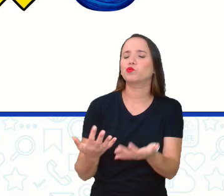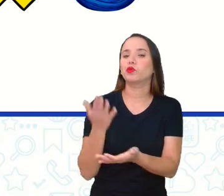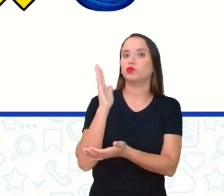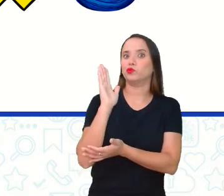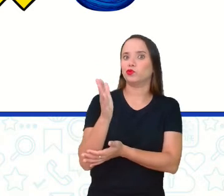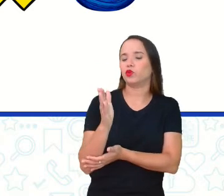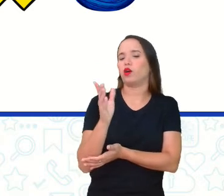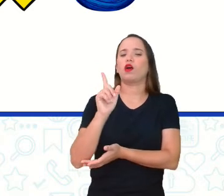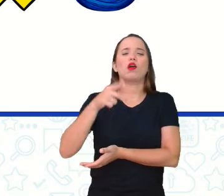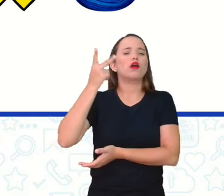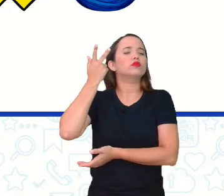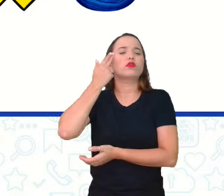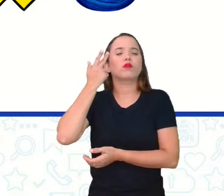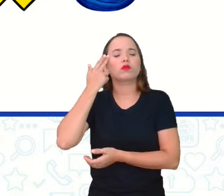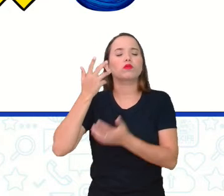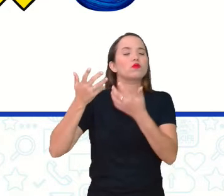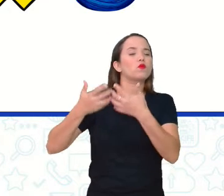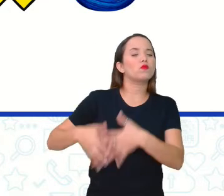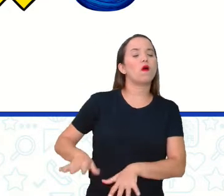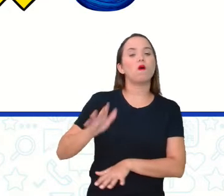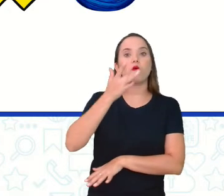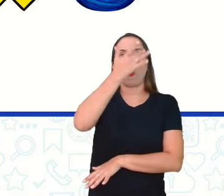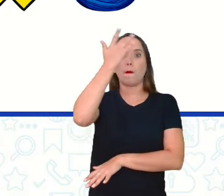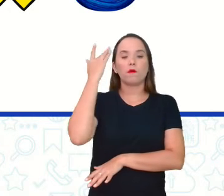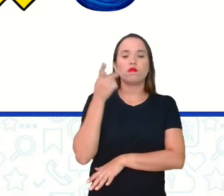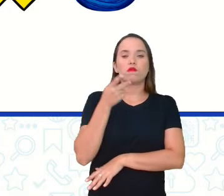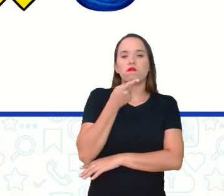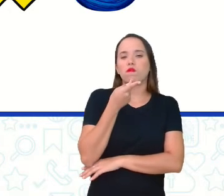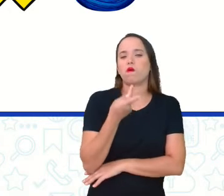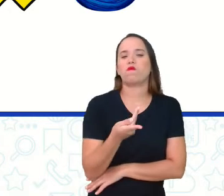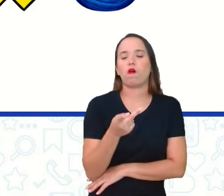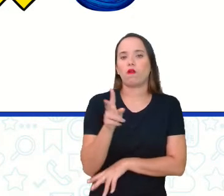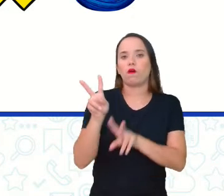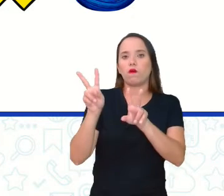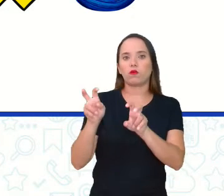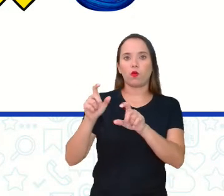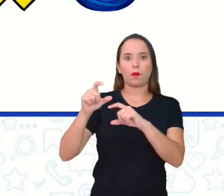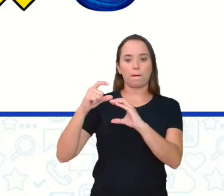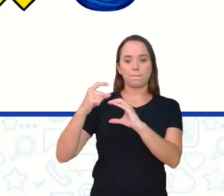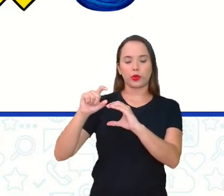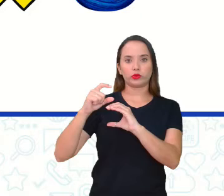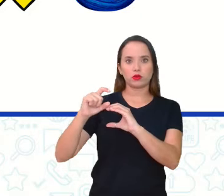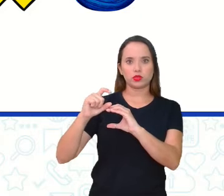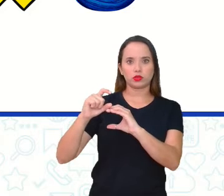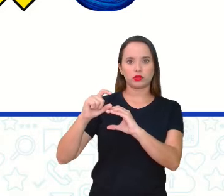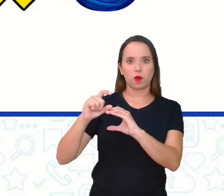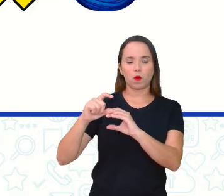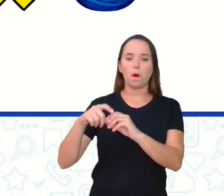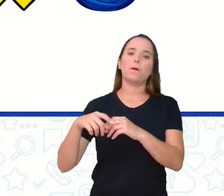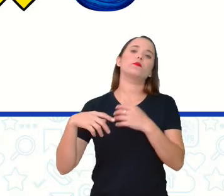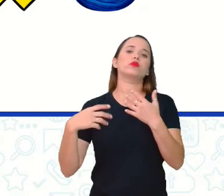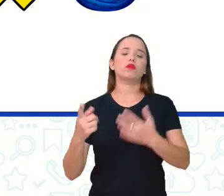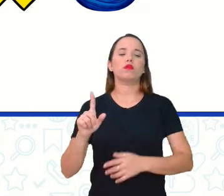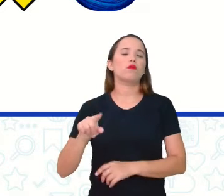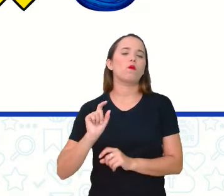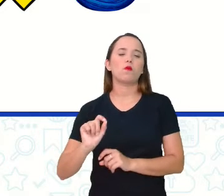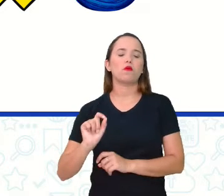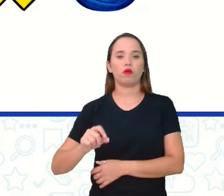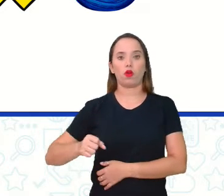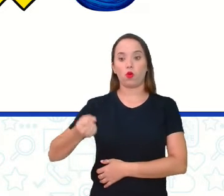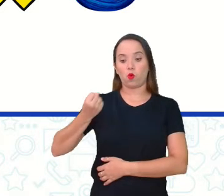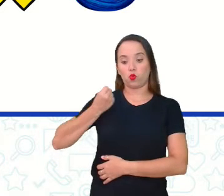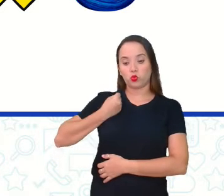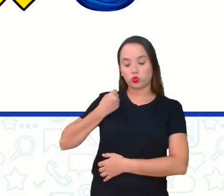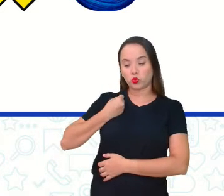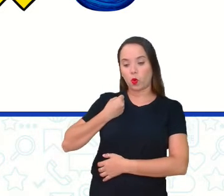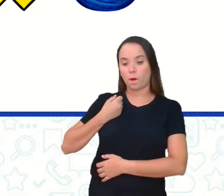esse tipo de linguajar na hora que a gente vai falar de potenciação. Quando a gente diz um número multiplicado